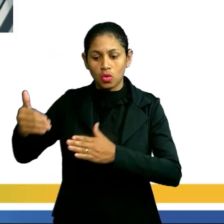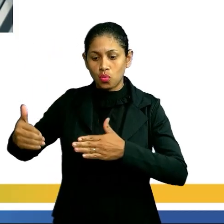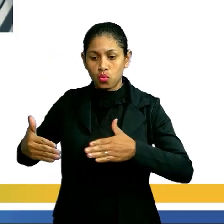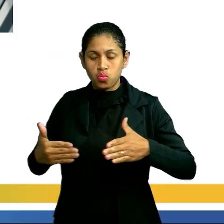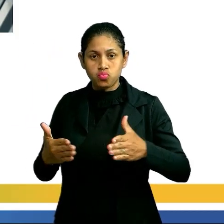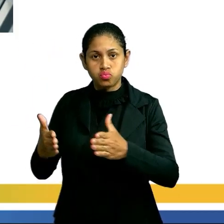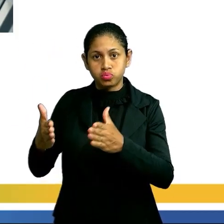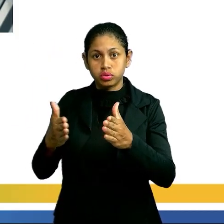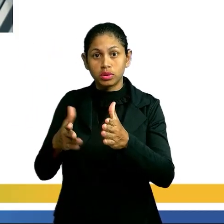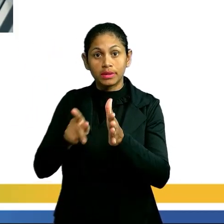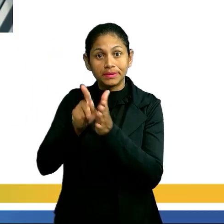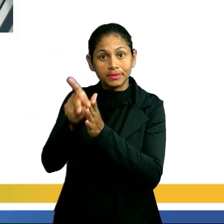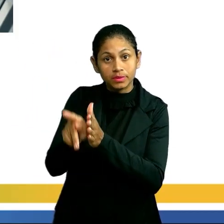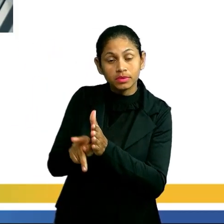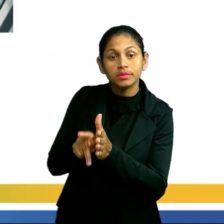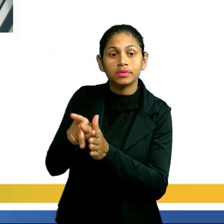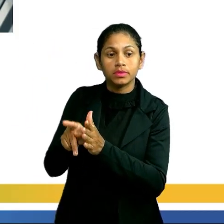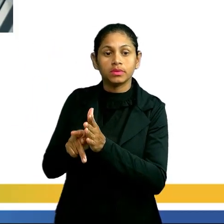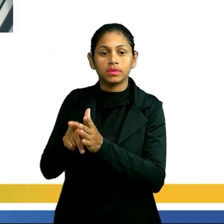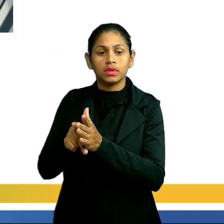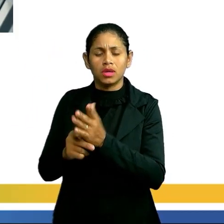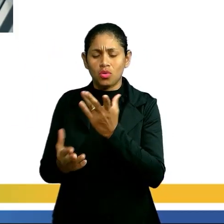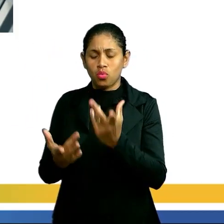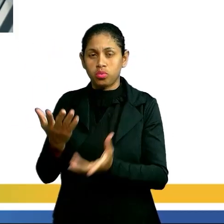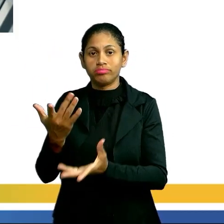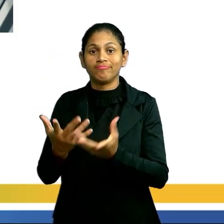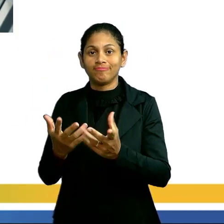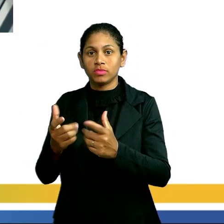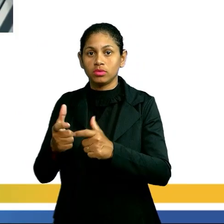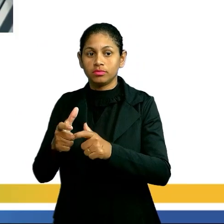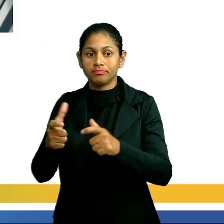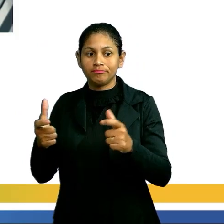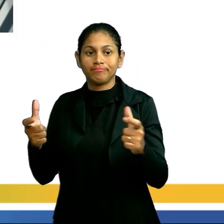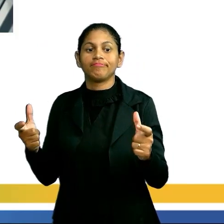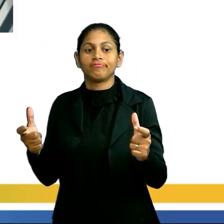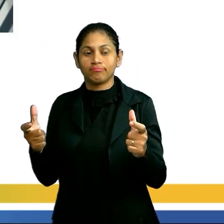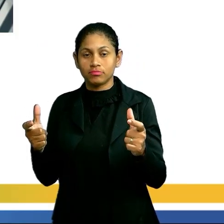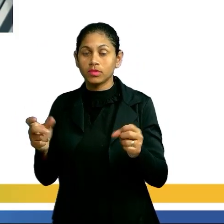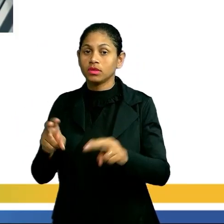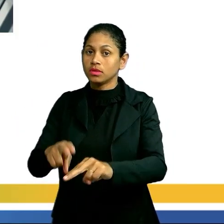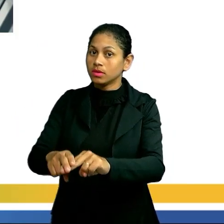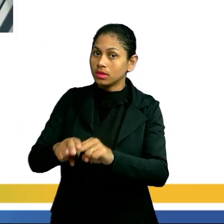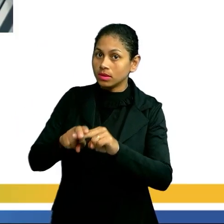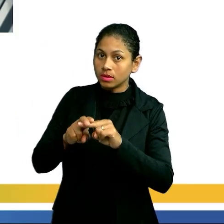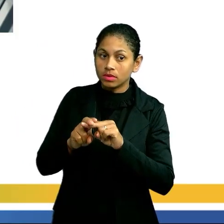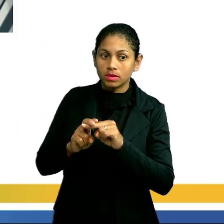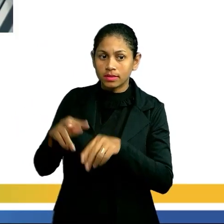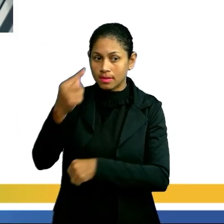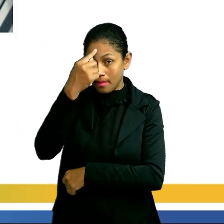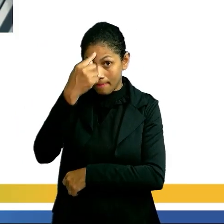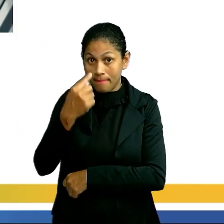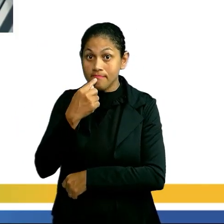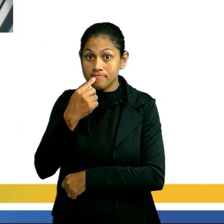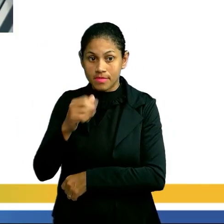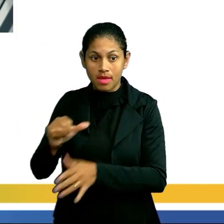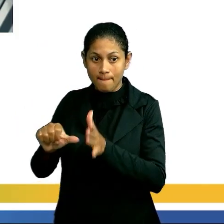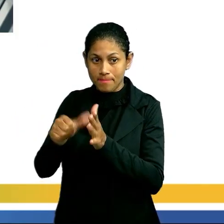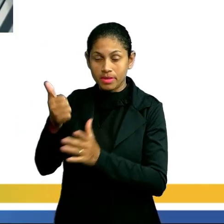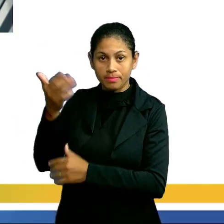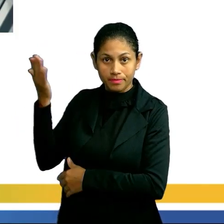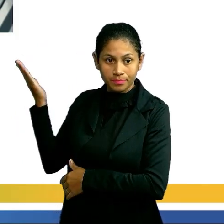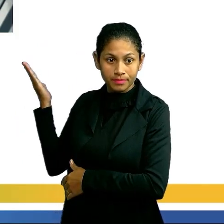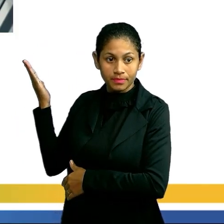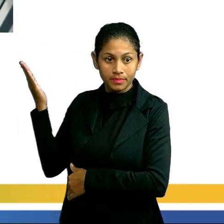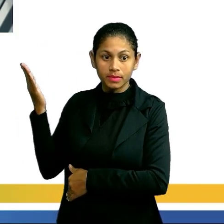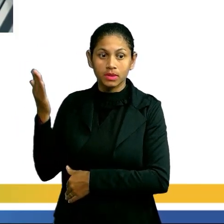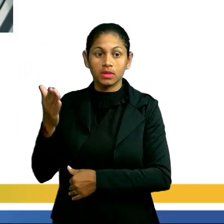são submetidos a uma certa temperatura, eles tendem a se dilatar. Por isso, nos trilhos de trem, para quem não conhece, em algum momento